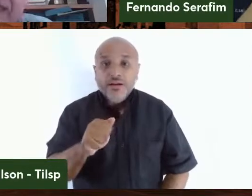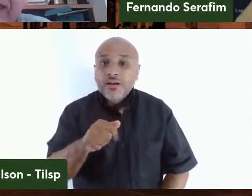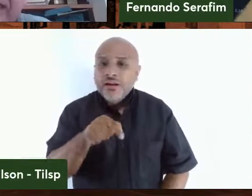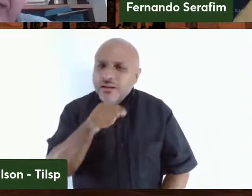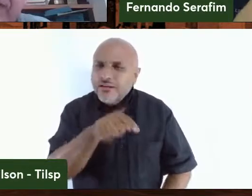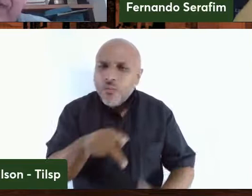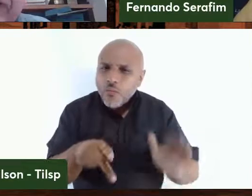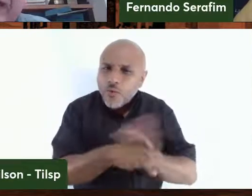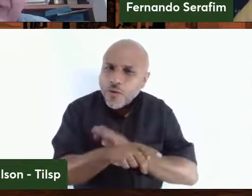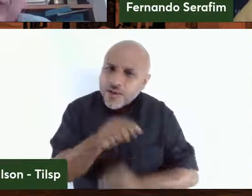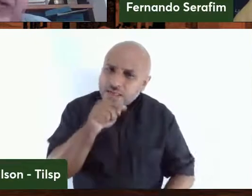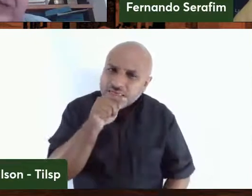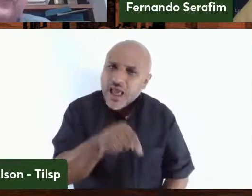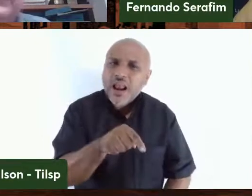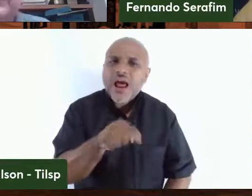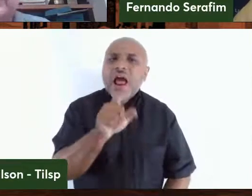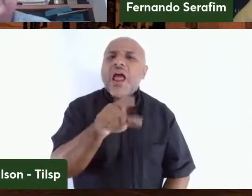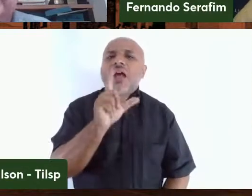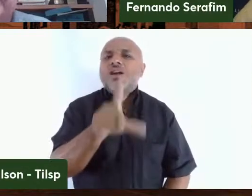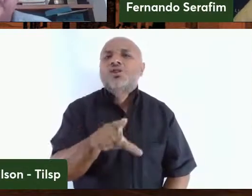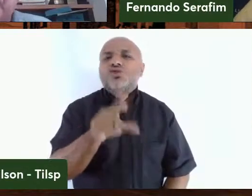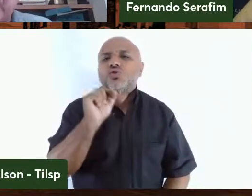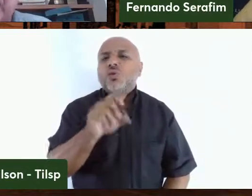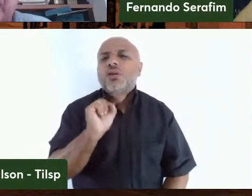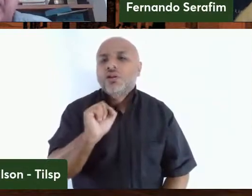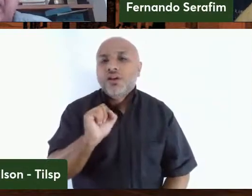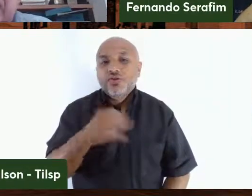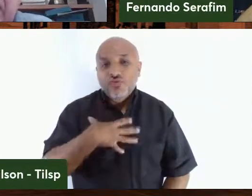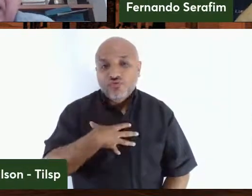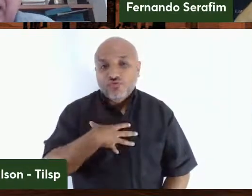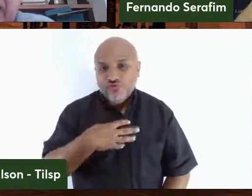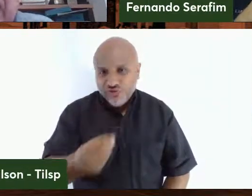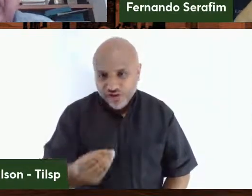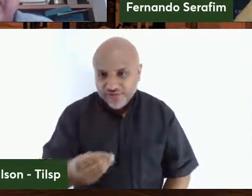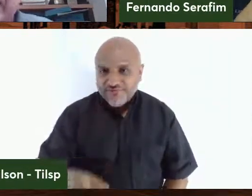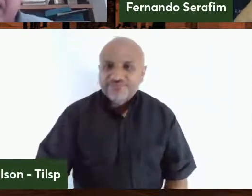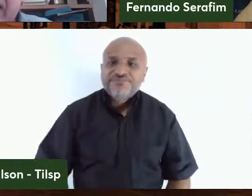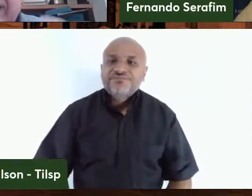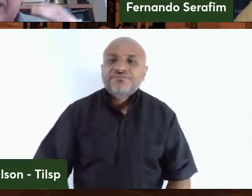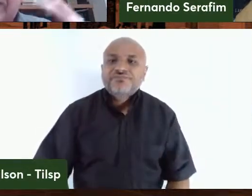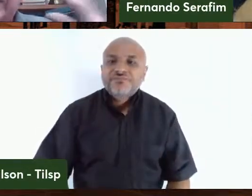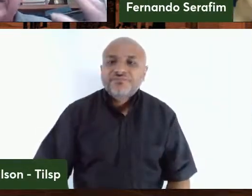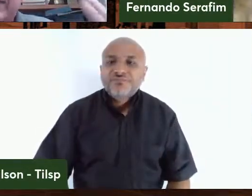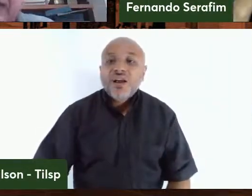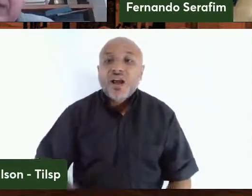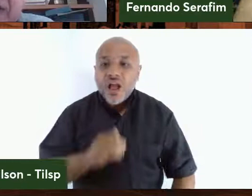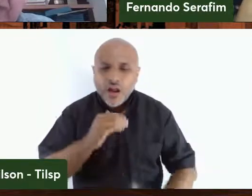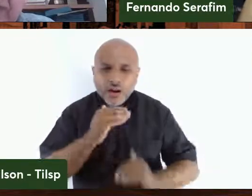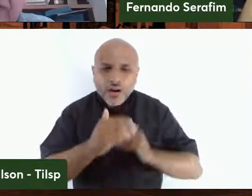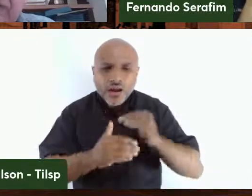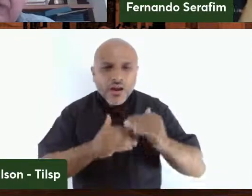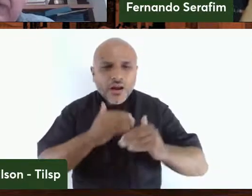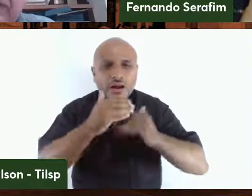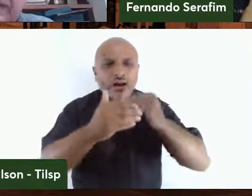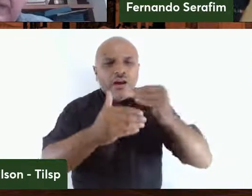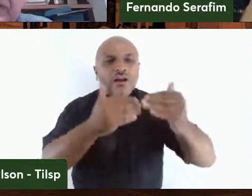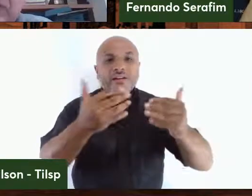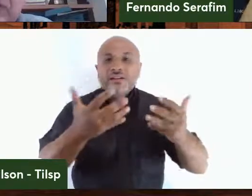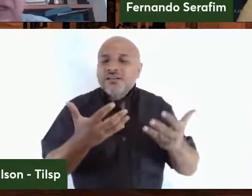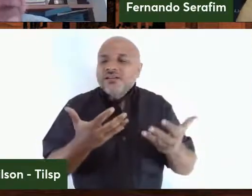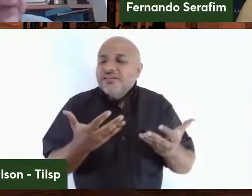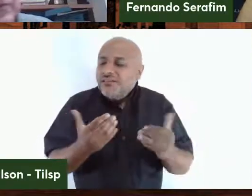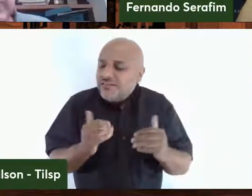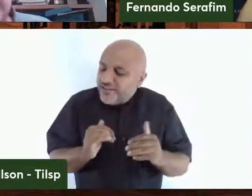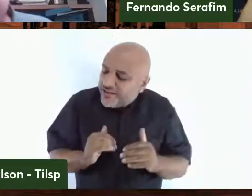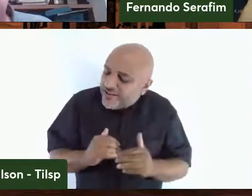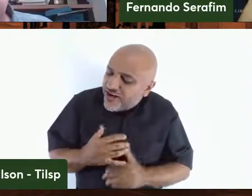dela, foi a escolha de um filho, né? Ela cresce com essa paixão pelo filho, com essa